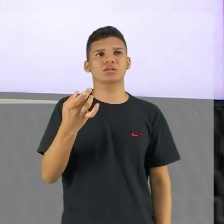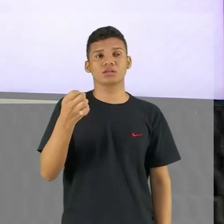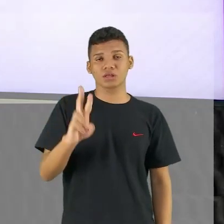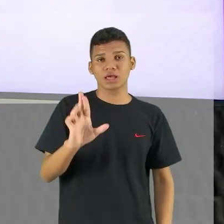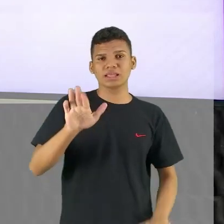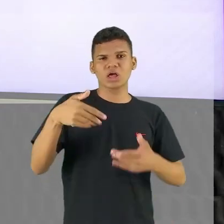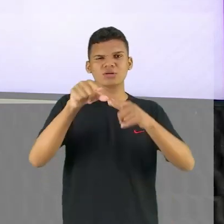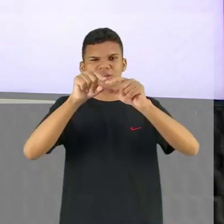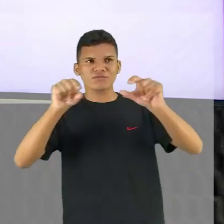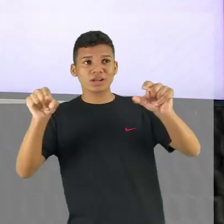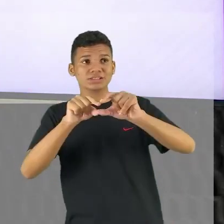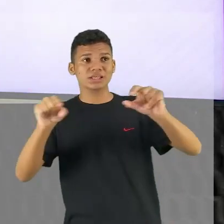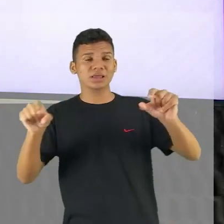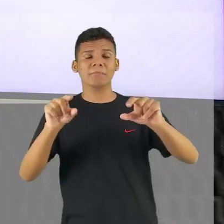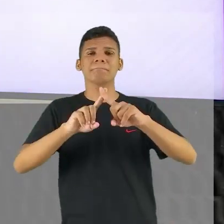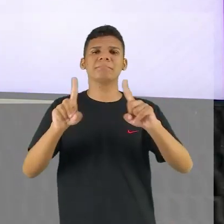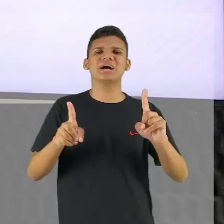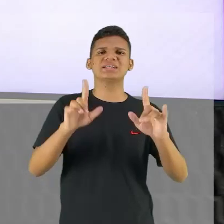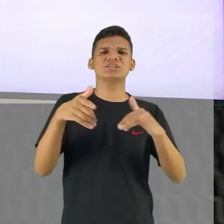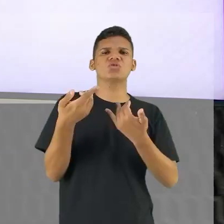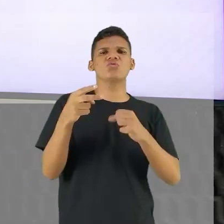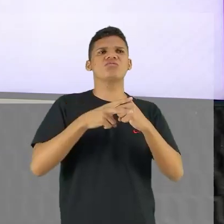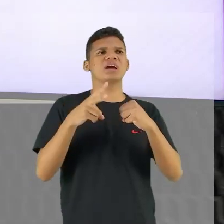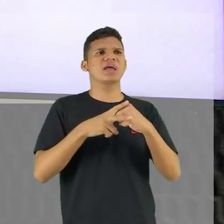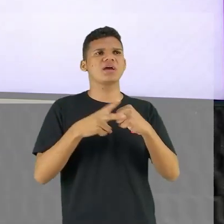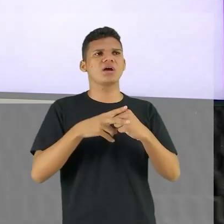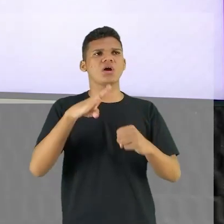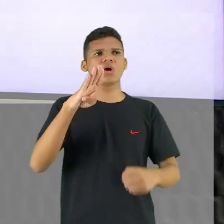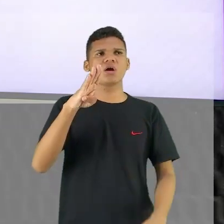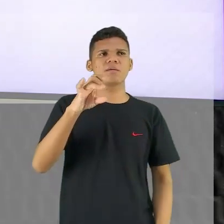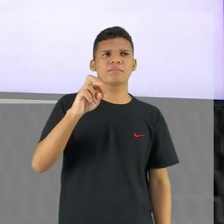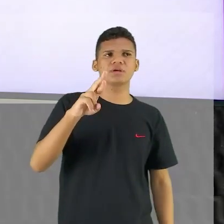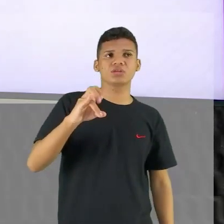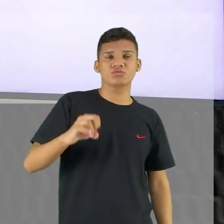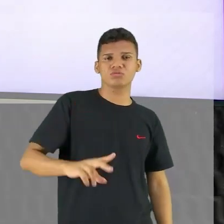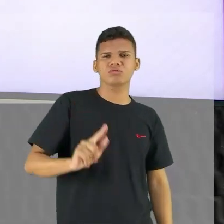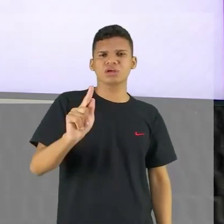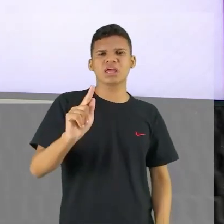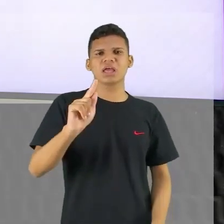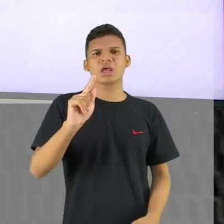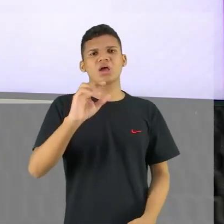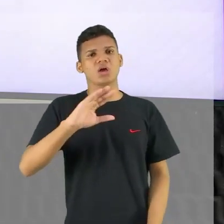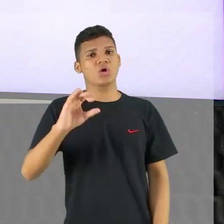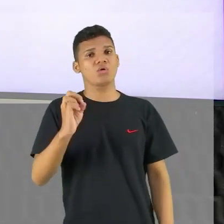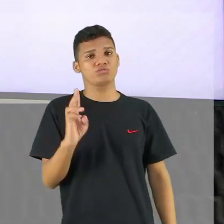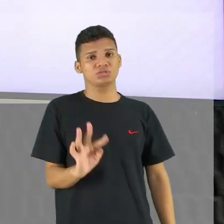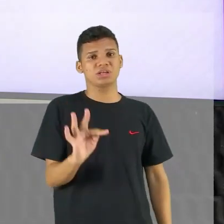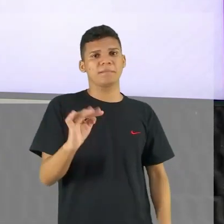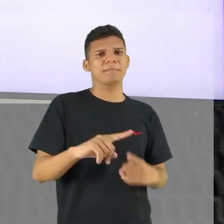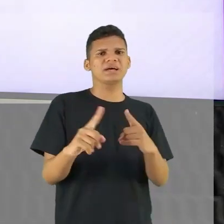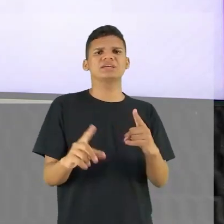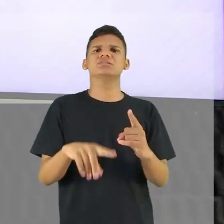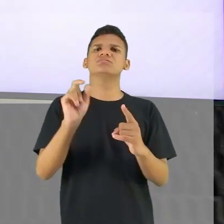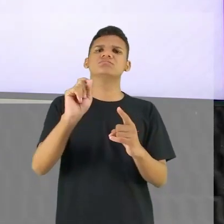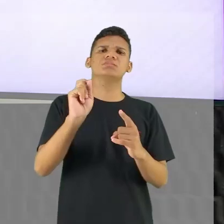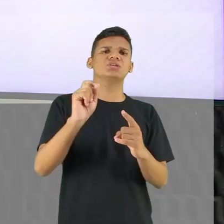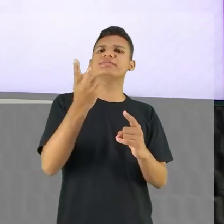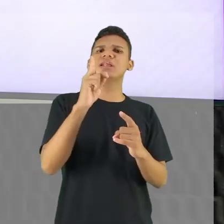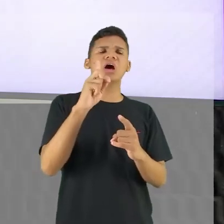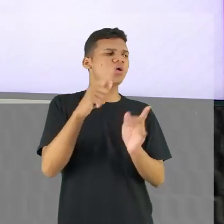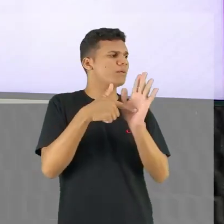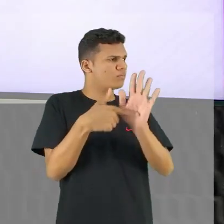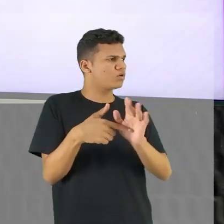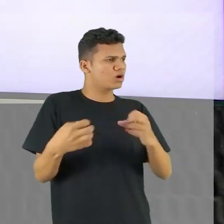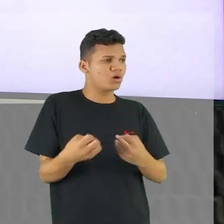essa ideia, que é o verbo bring out, que é você aflorar, você trazer alguma coisa, ele não é demonstrado